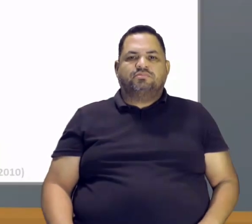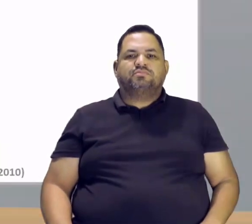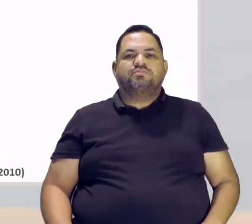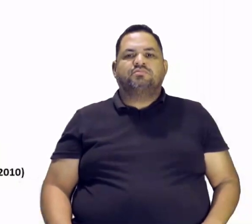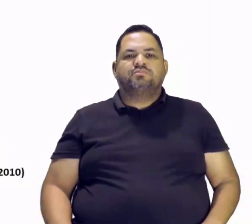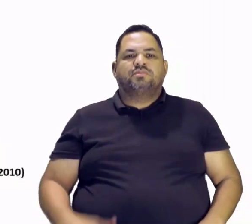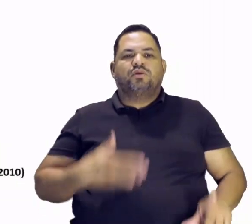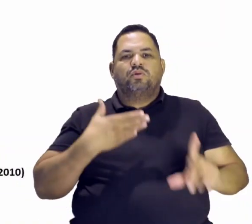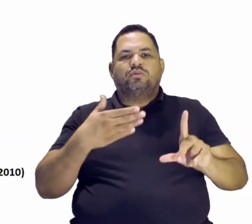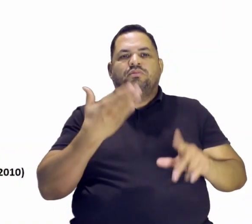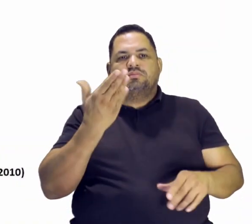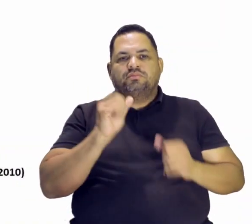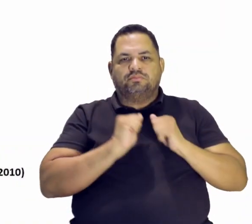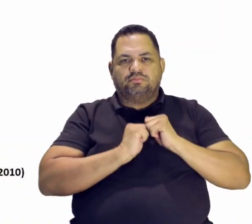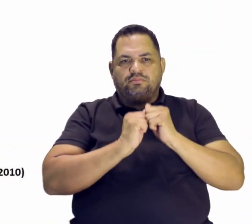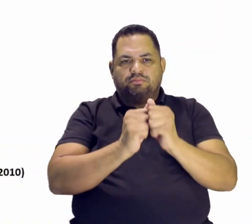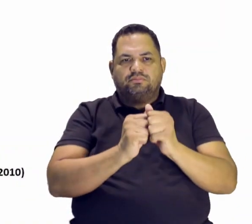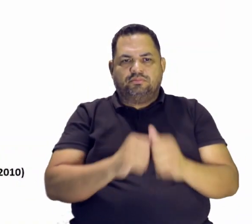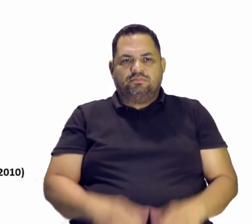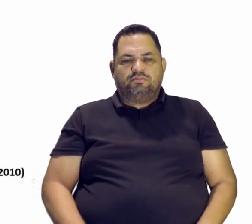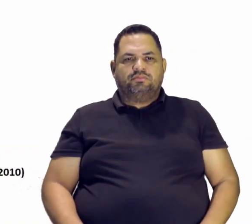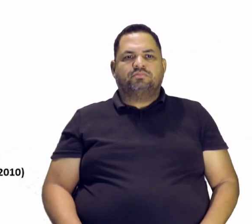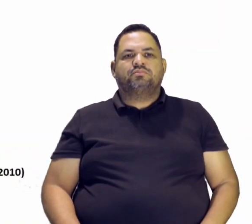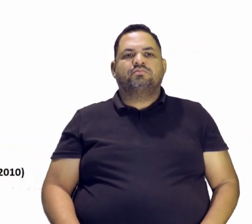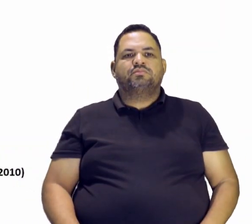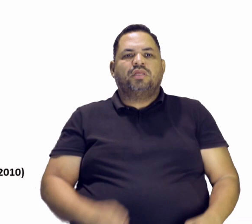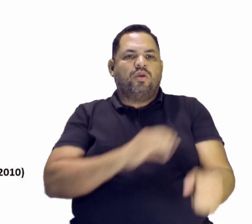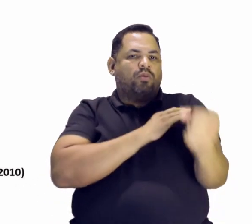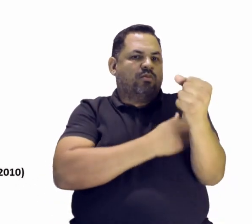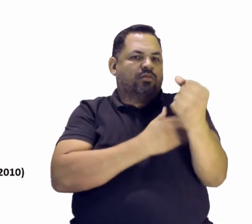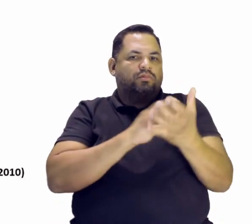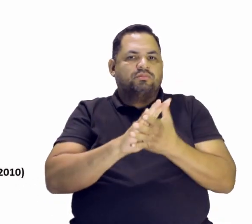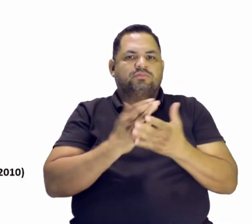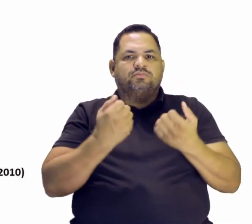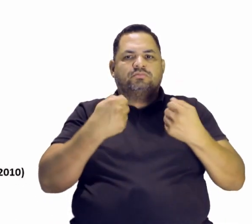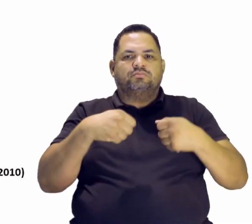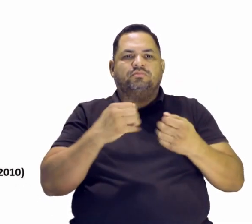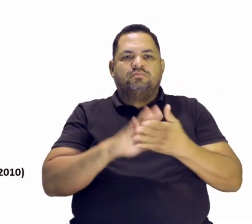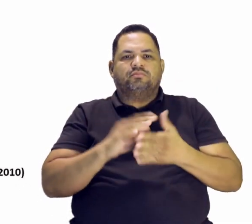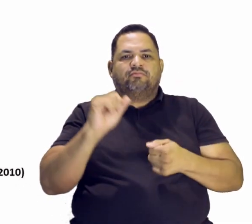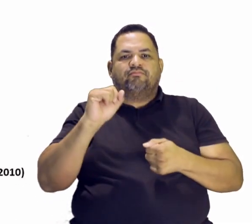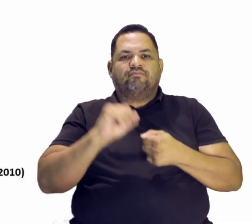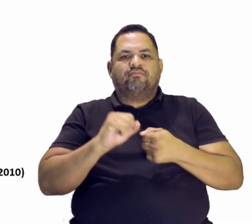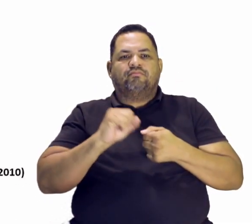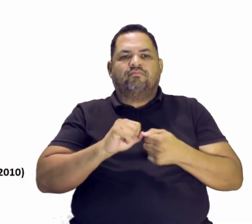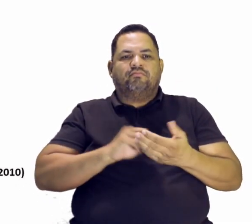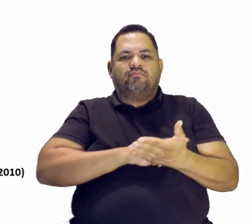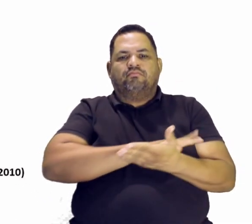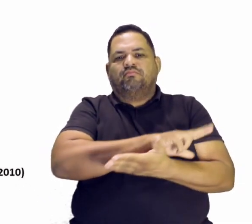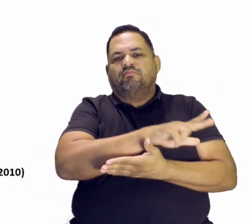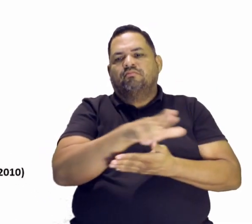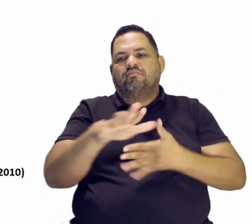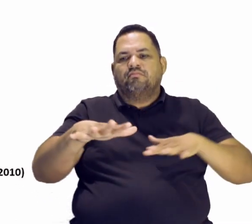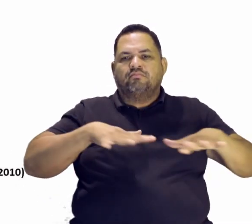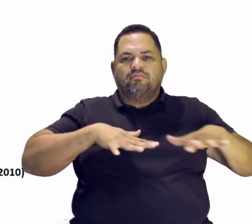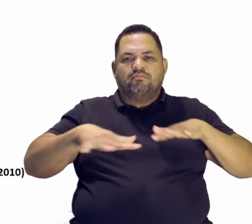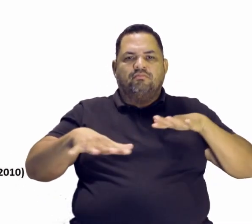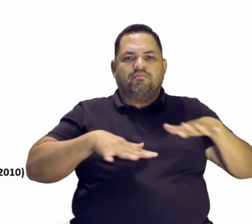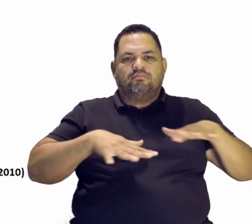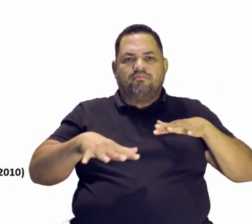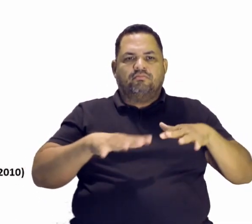slide e acompanha comigo aqui. Então, esse músculo, ele vai possibilitar que a gente realize aí diversos movimentos. Movimento